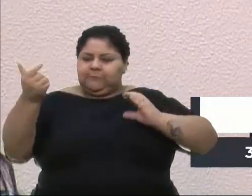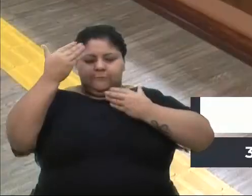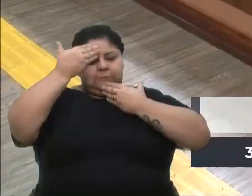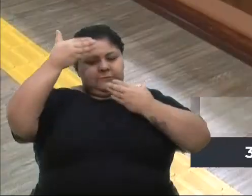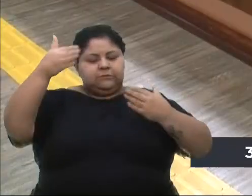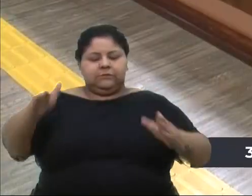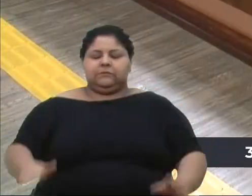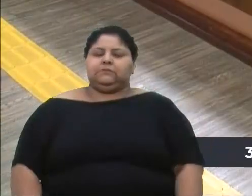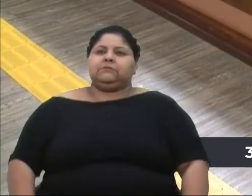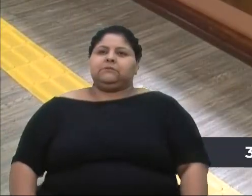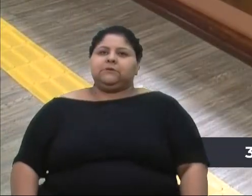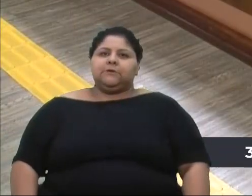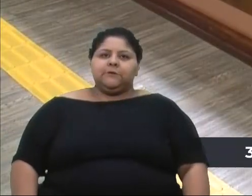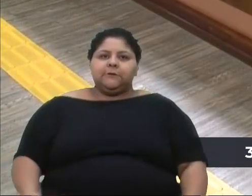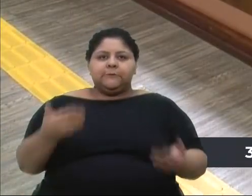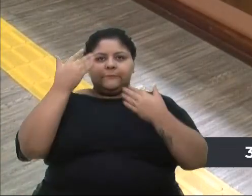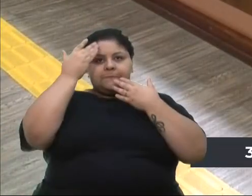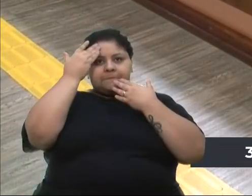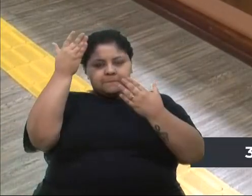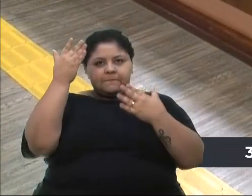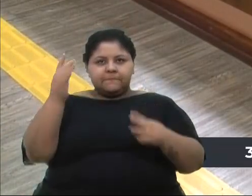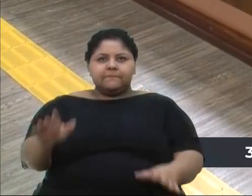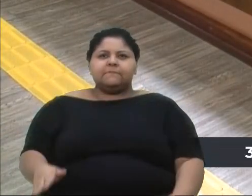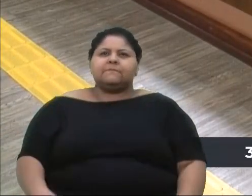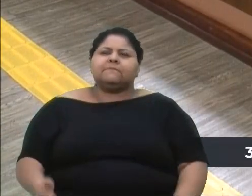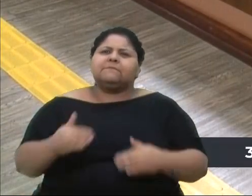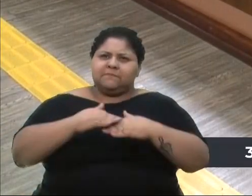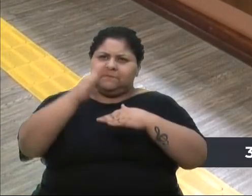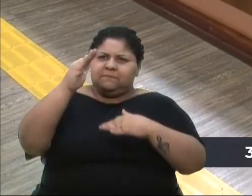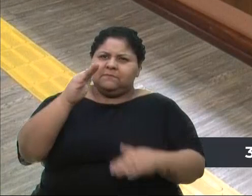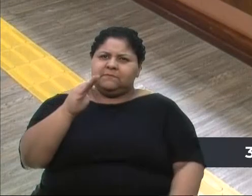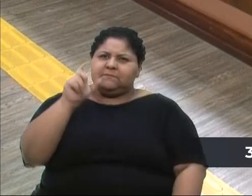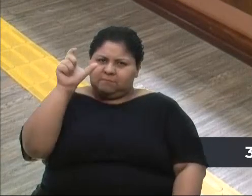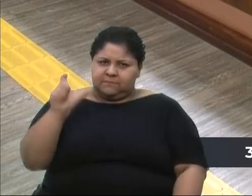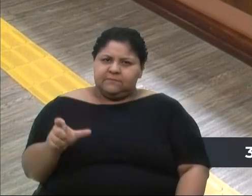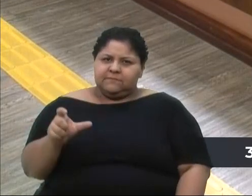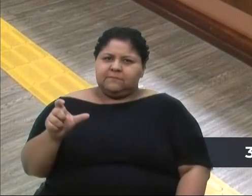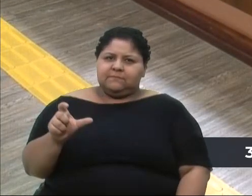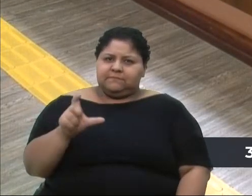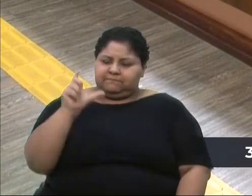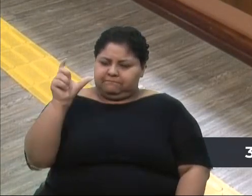todos. Obrigado. Mais alguém?